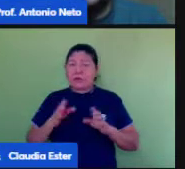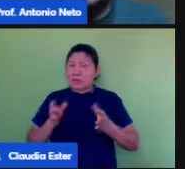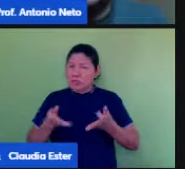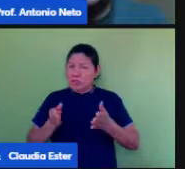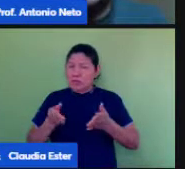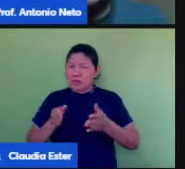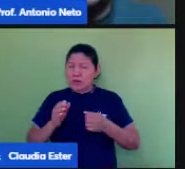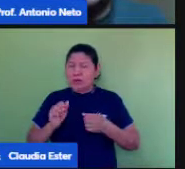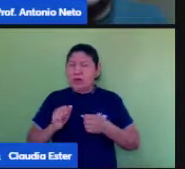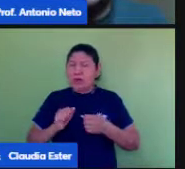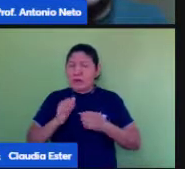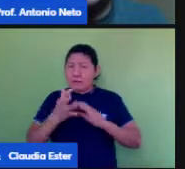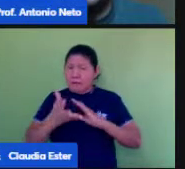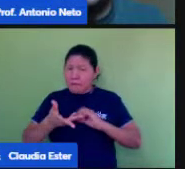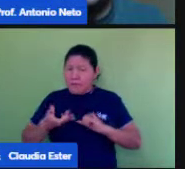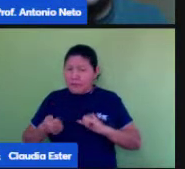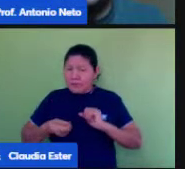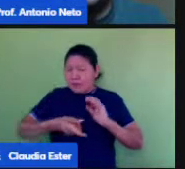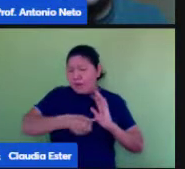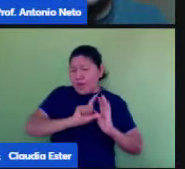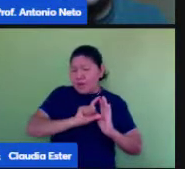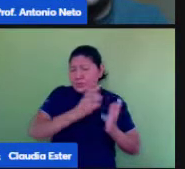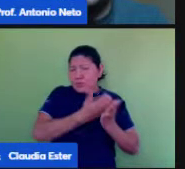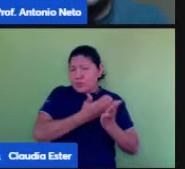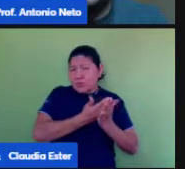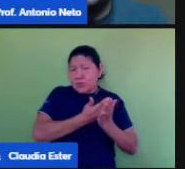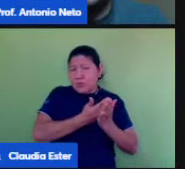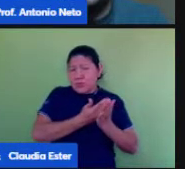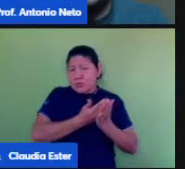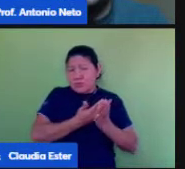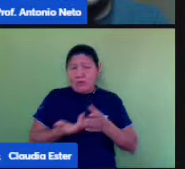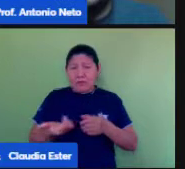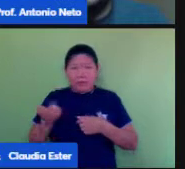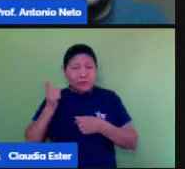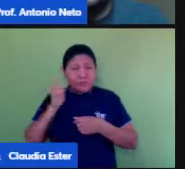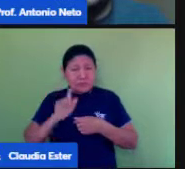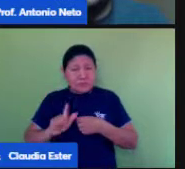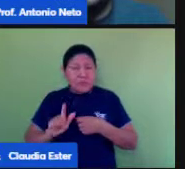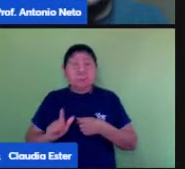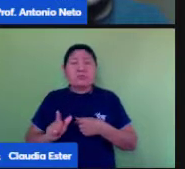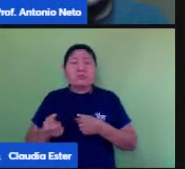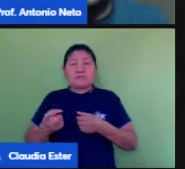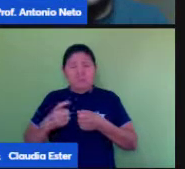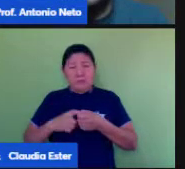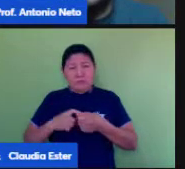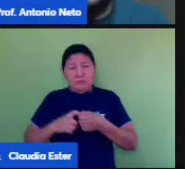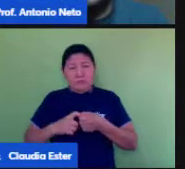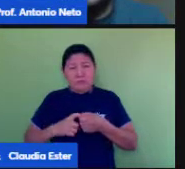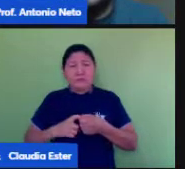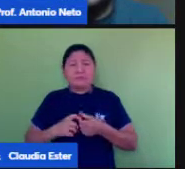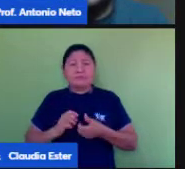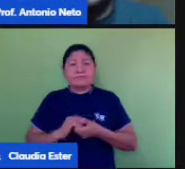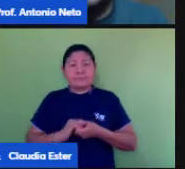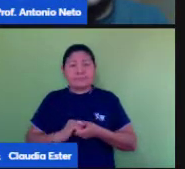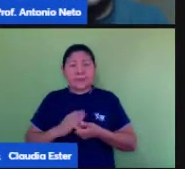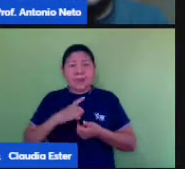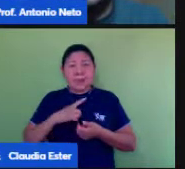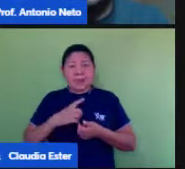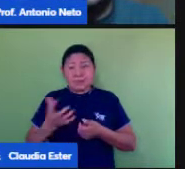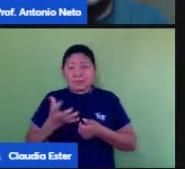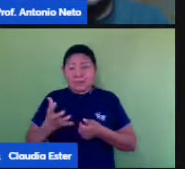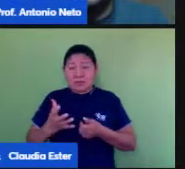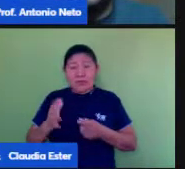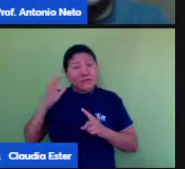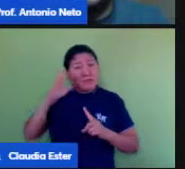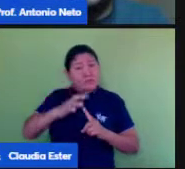já apareceu no nível de complexidade anterior. Mas agora, o desenvolvimento que a gente quer chamar a atenção